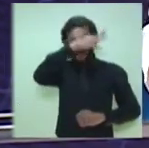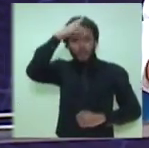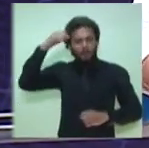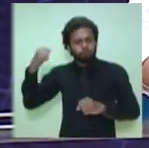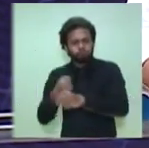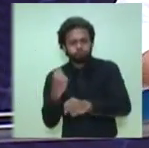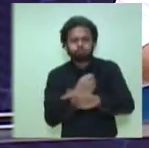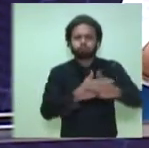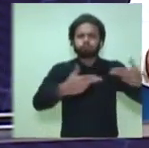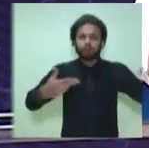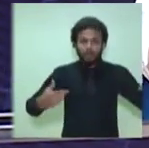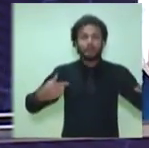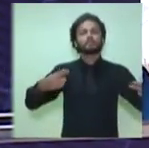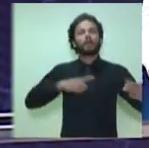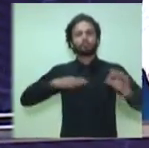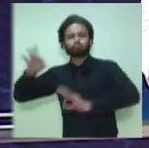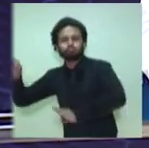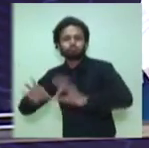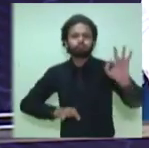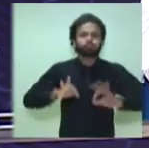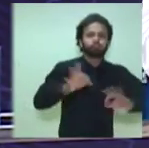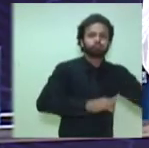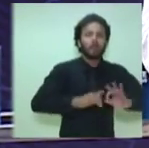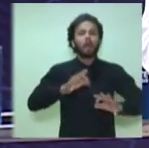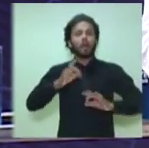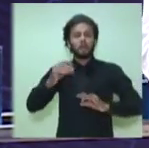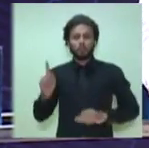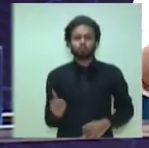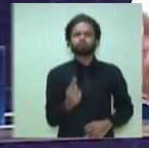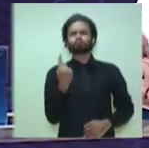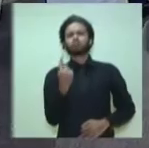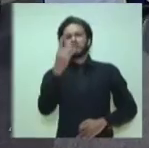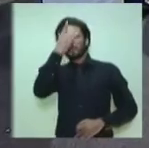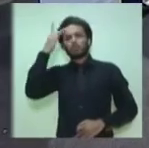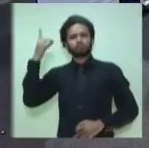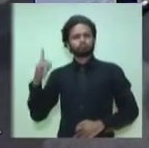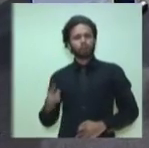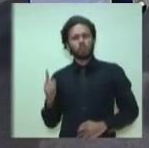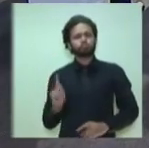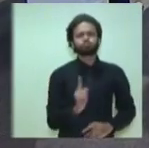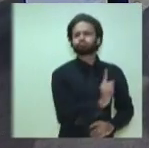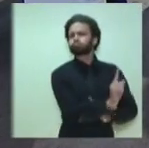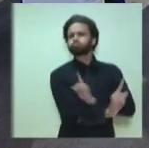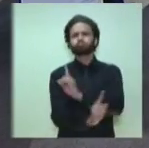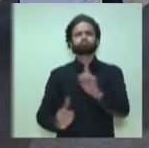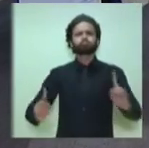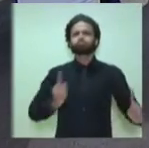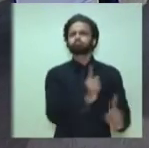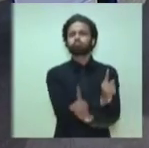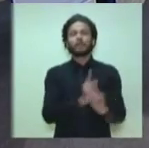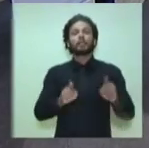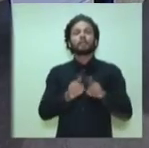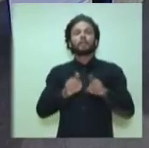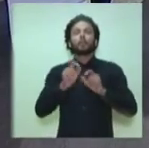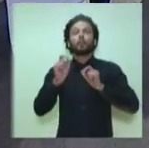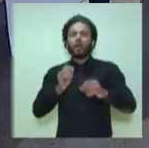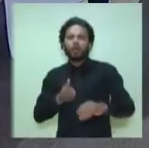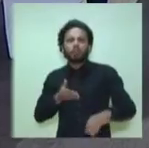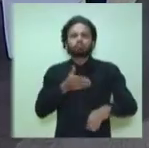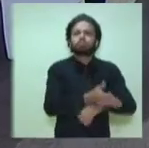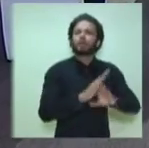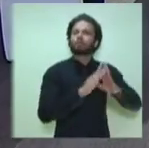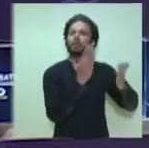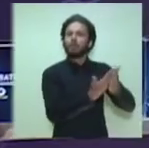estrutura urbana, se prepara para permitir o deslocamento independente das pessoas com deficiência e que, do ponto de vista do acesso à educação,